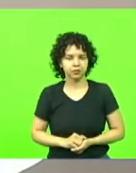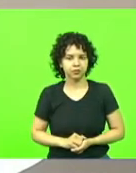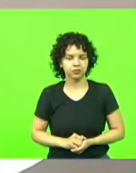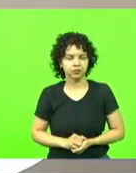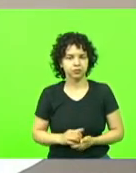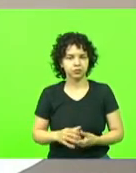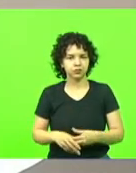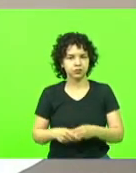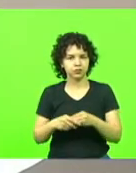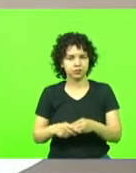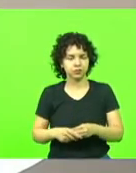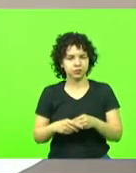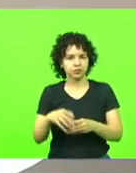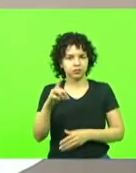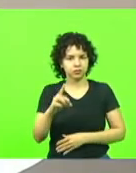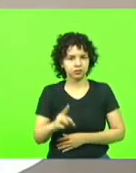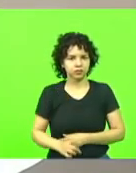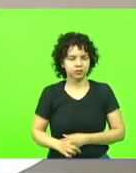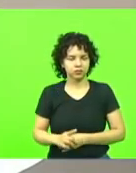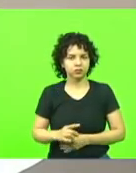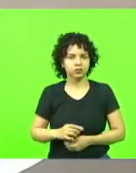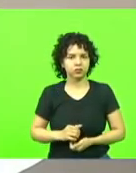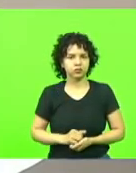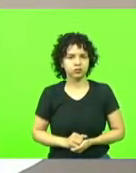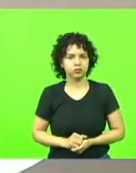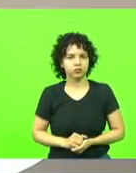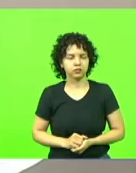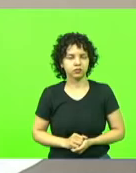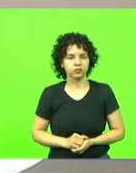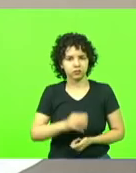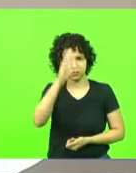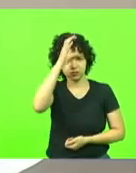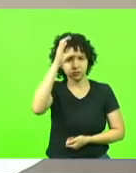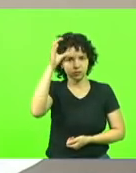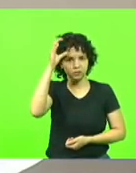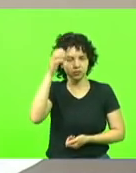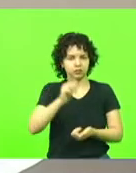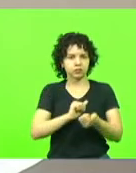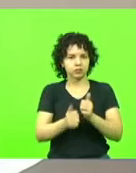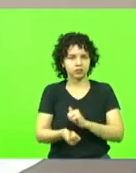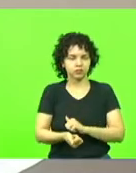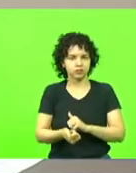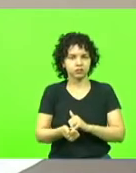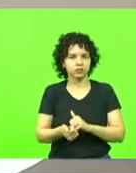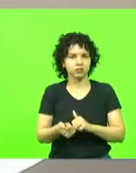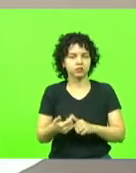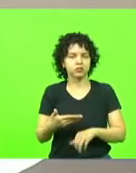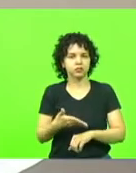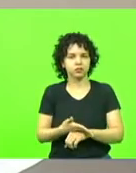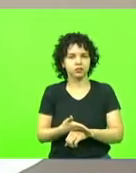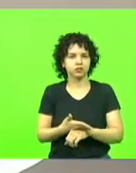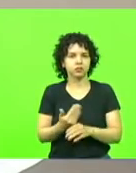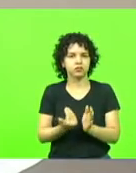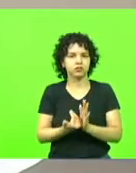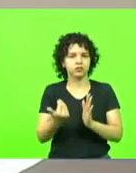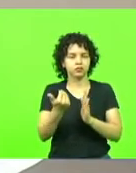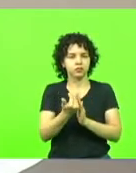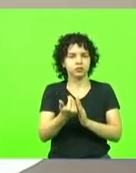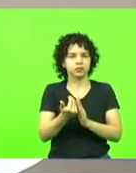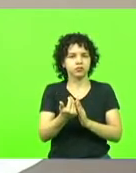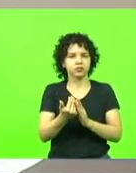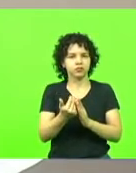cumprimentando a diretoria do Criciúma Esporte Clube pelo acesso do clube da Série B do Campeonato